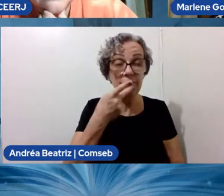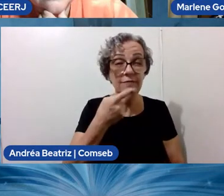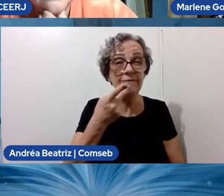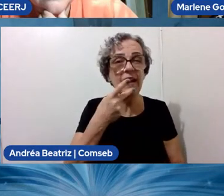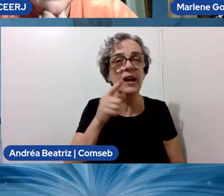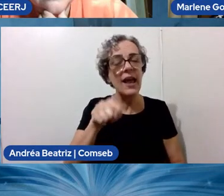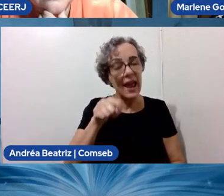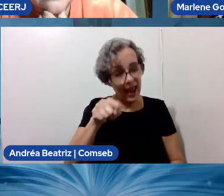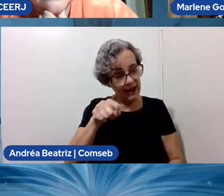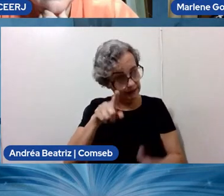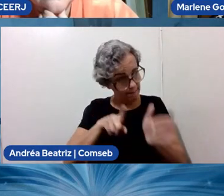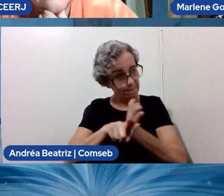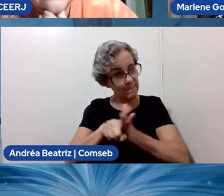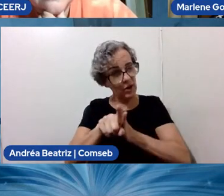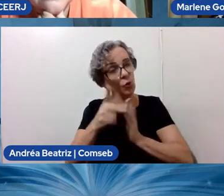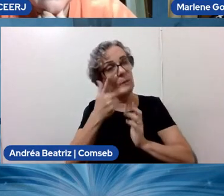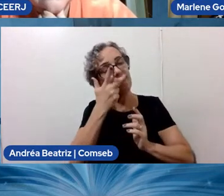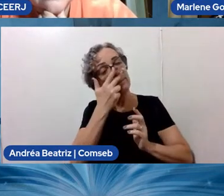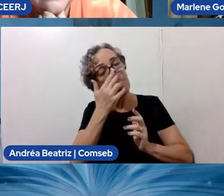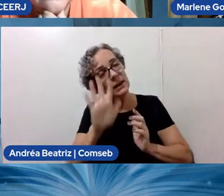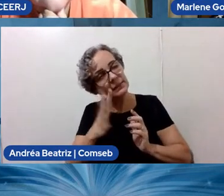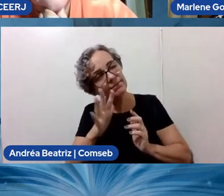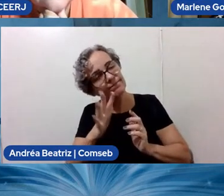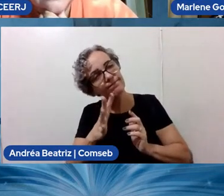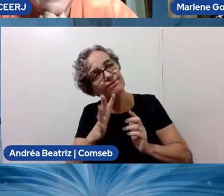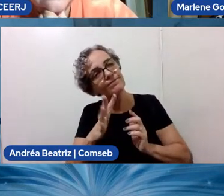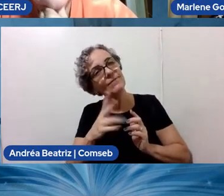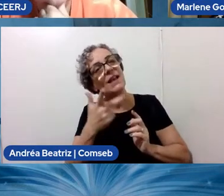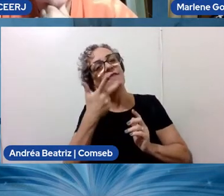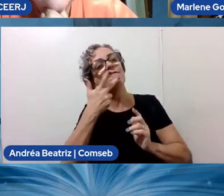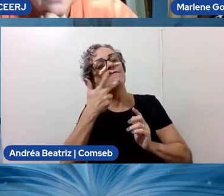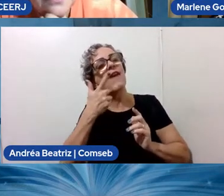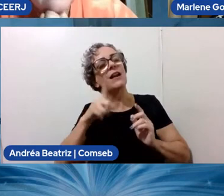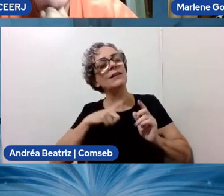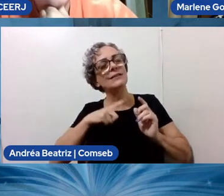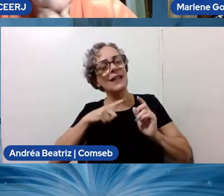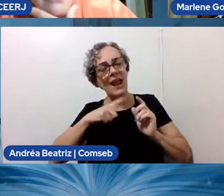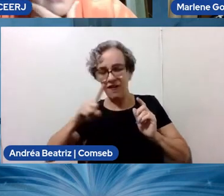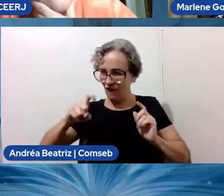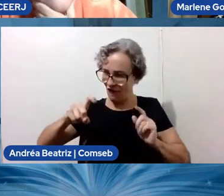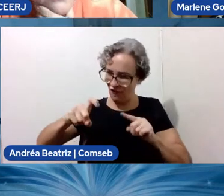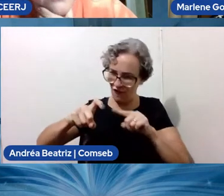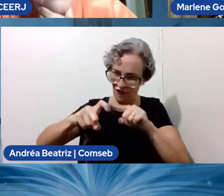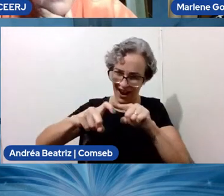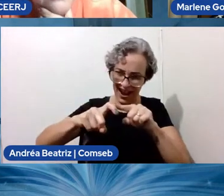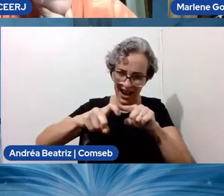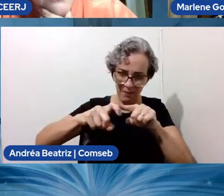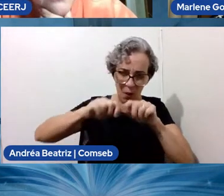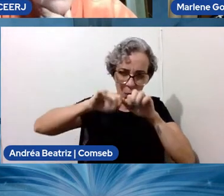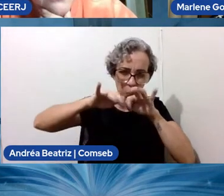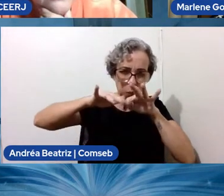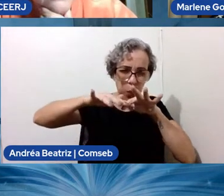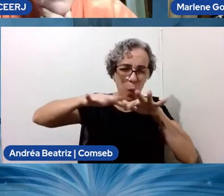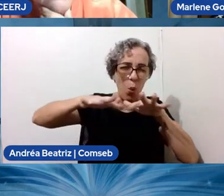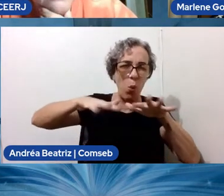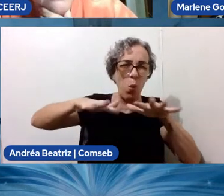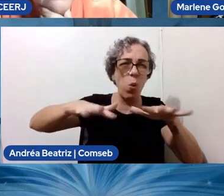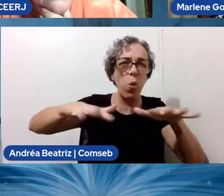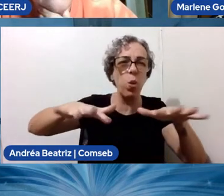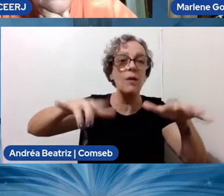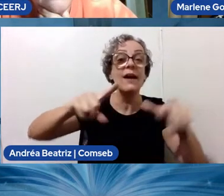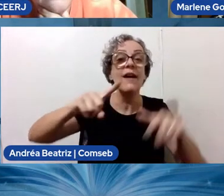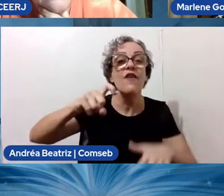ver quando ele diz a multidão de vermes. Eu acho que o termo não está muito correto, porque verme já